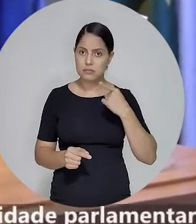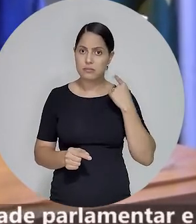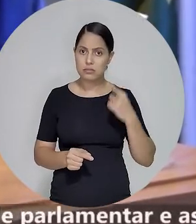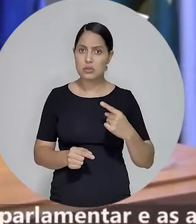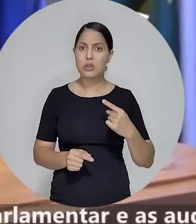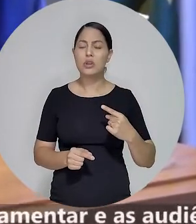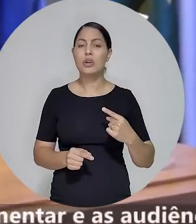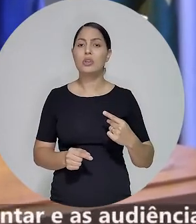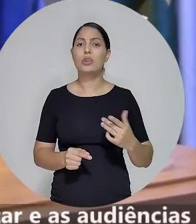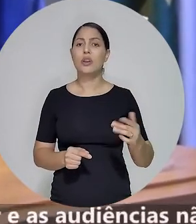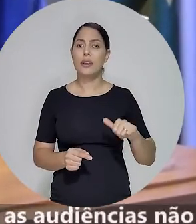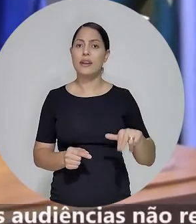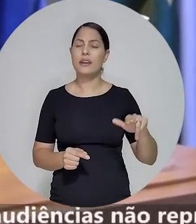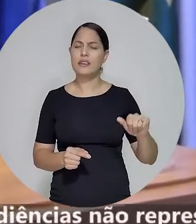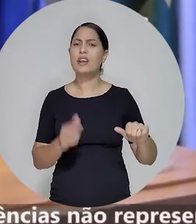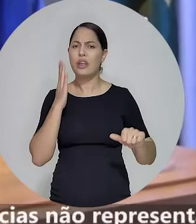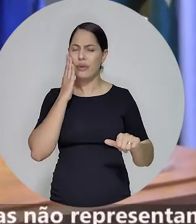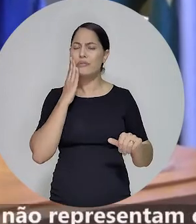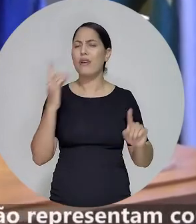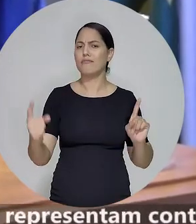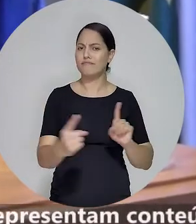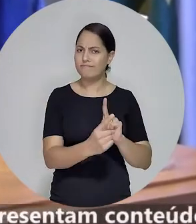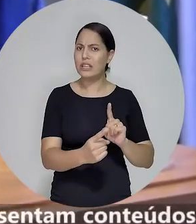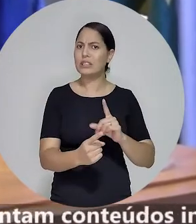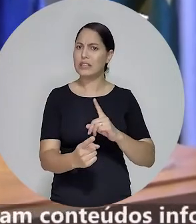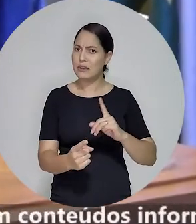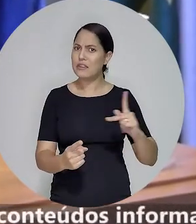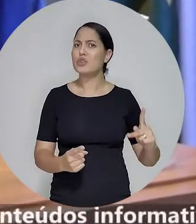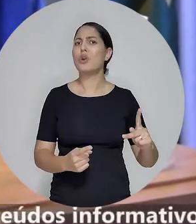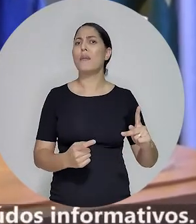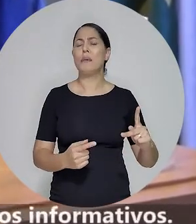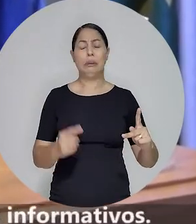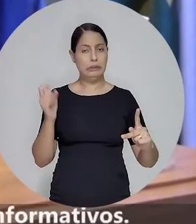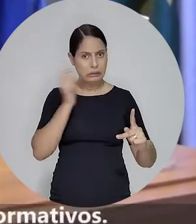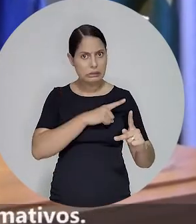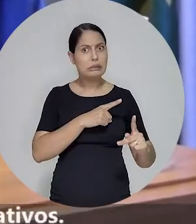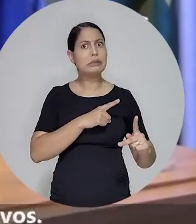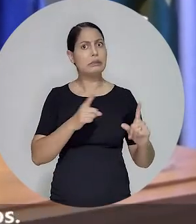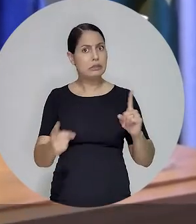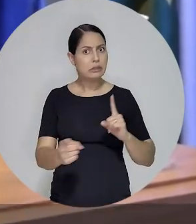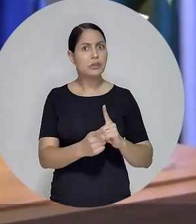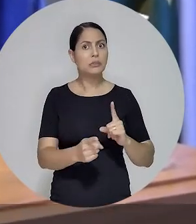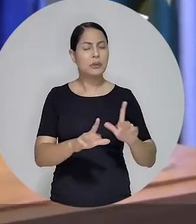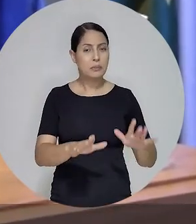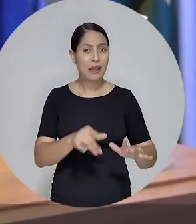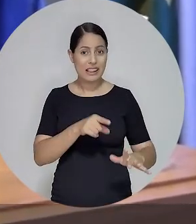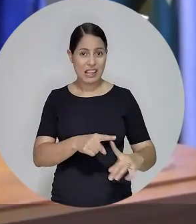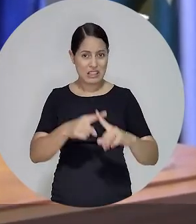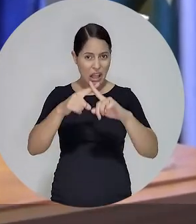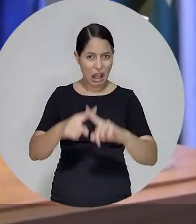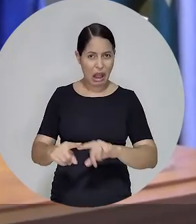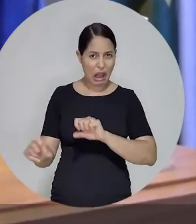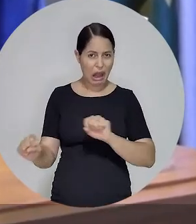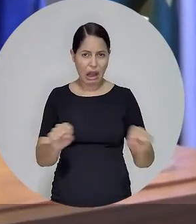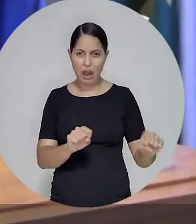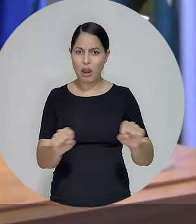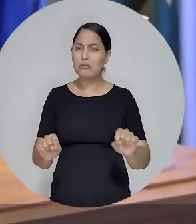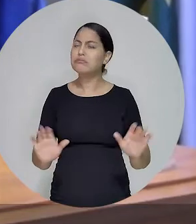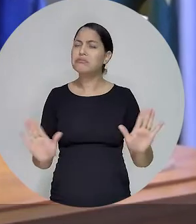Ana Maria Prates na Ceilândia, sei muito bem qual é a dor de atender os assistidos na Defensoria Pública. Mas não há